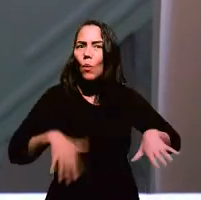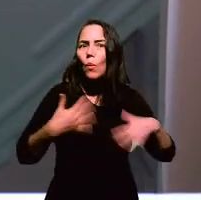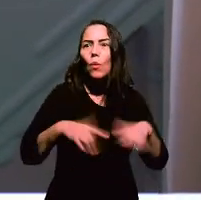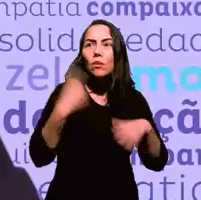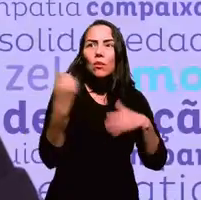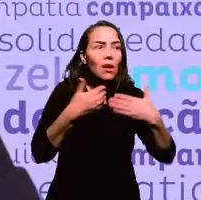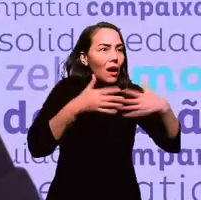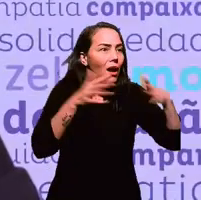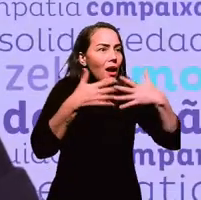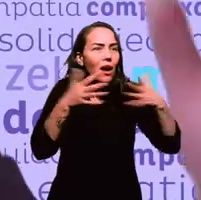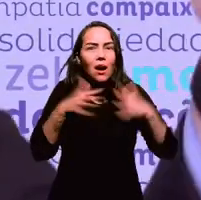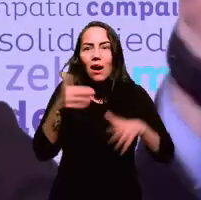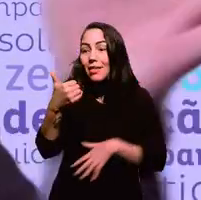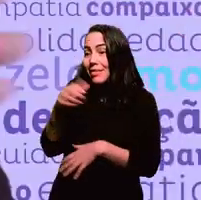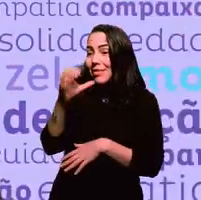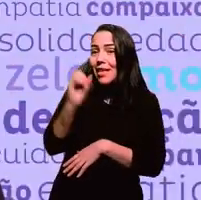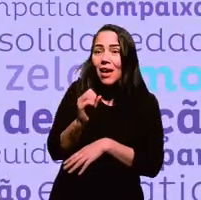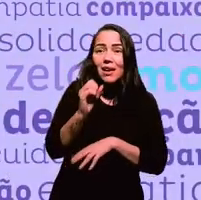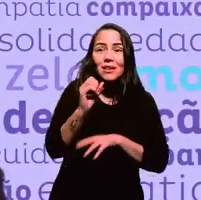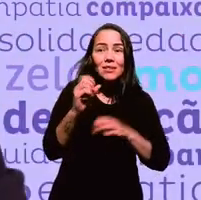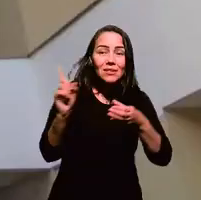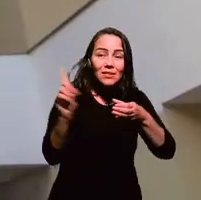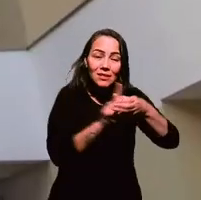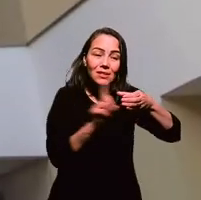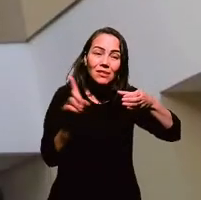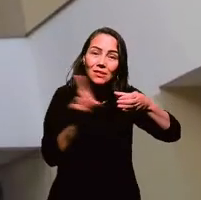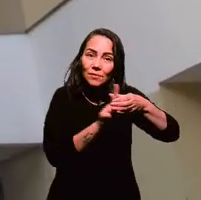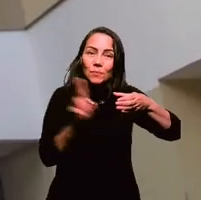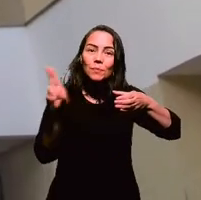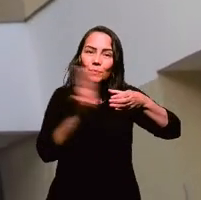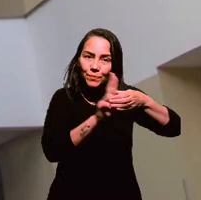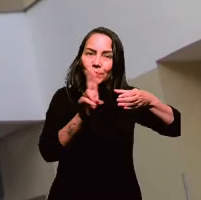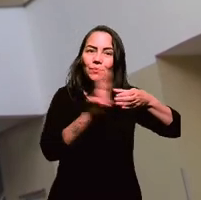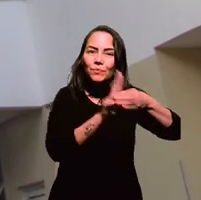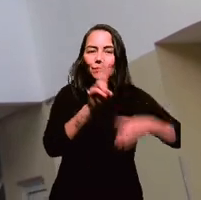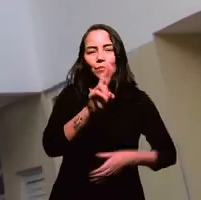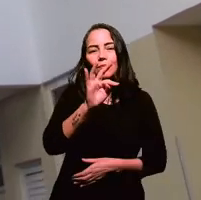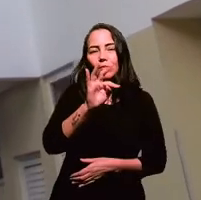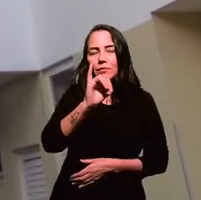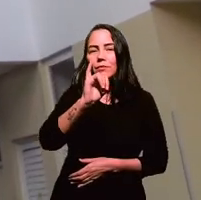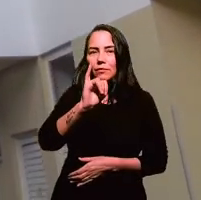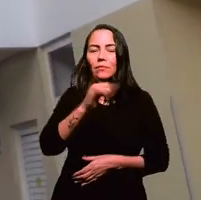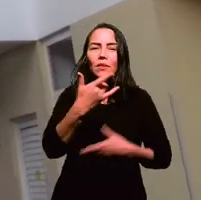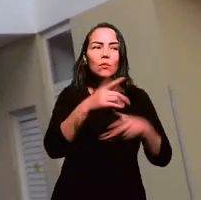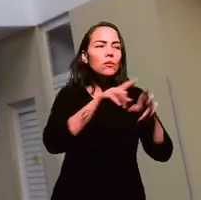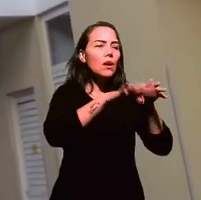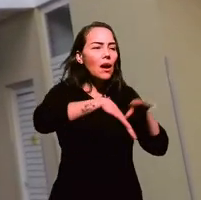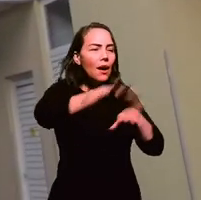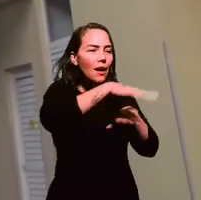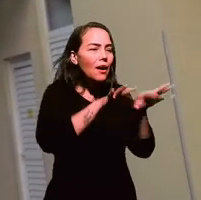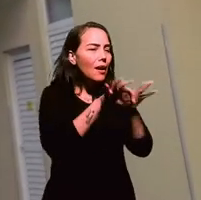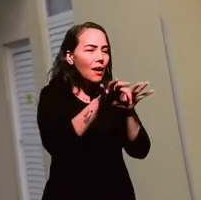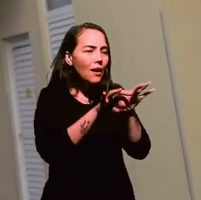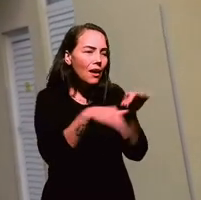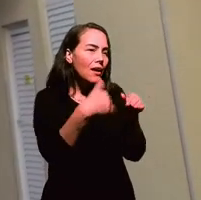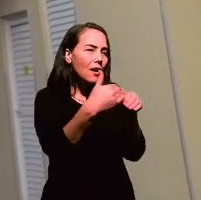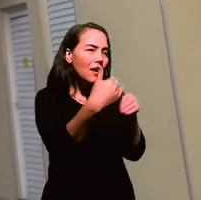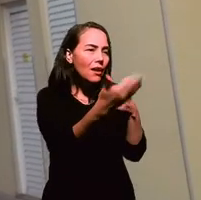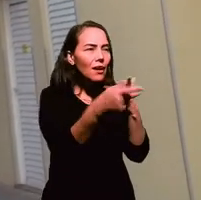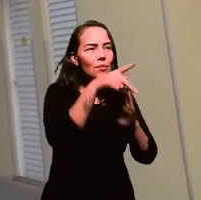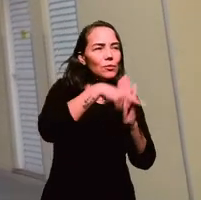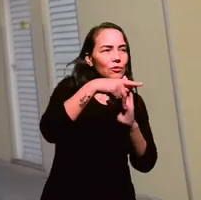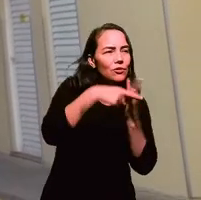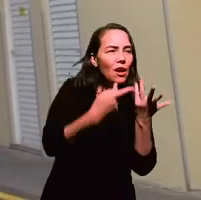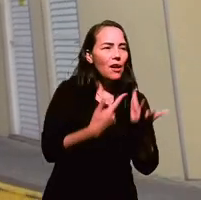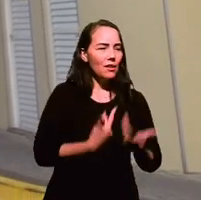assim, fazia de lotes, né? De 10 em 10, né? Então, aquela área que tinha sido planejada para ser ocupada paulatinamente com o